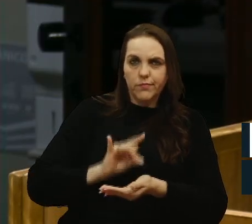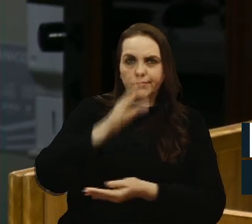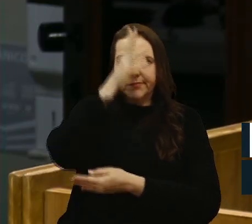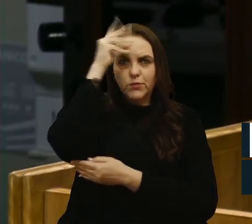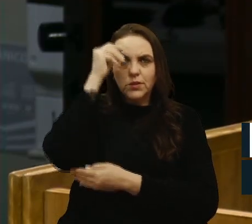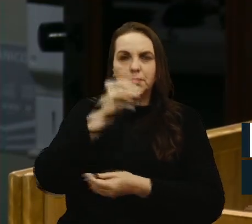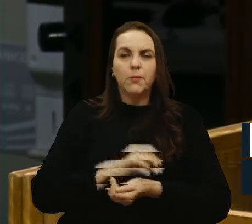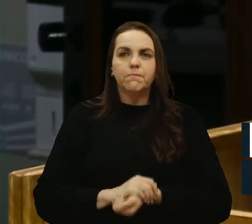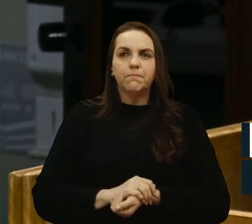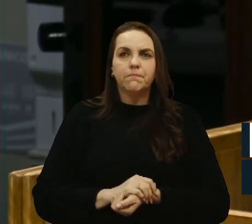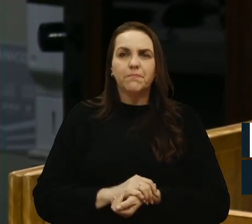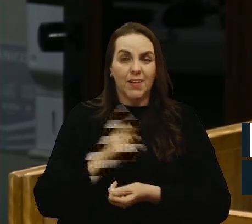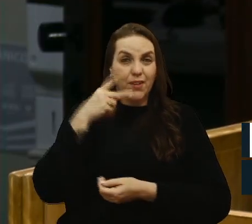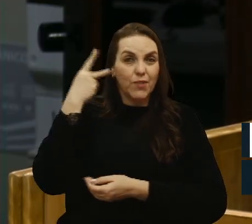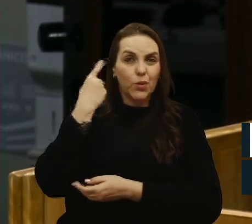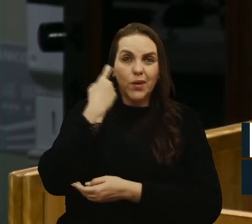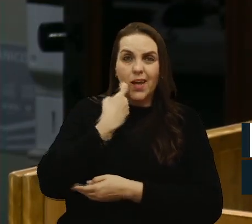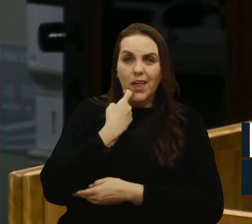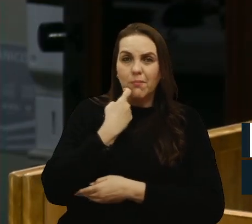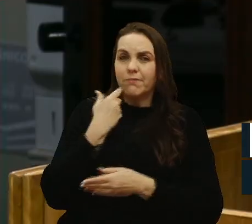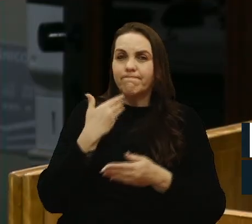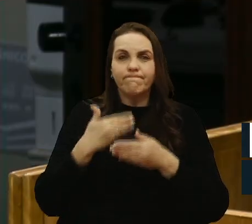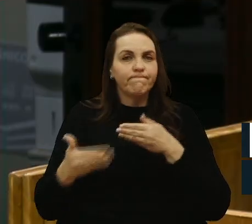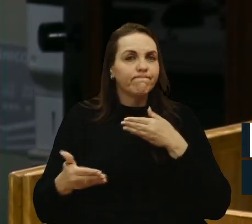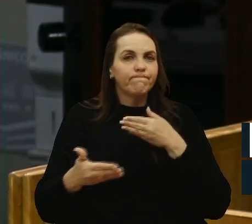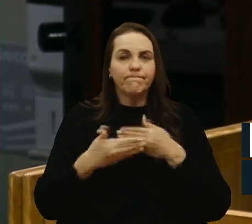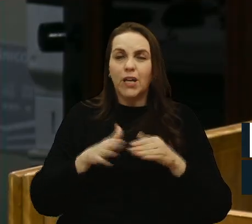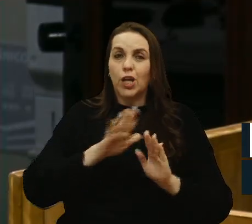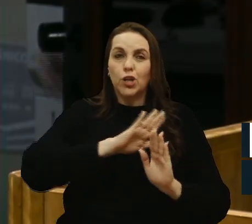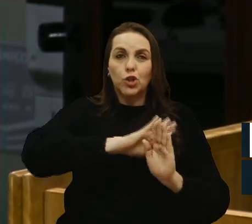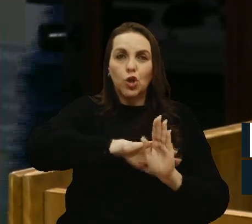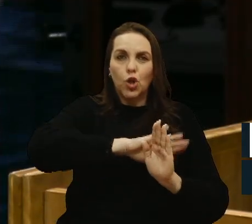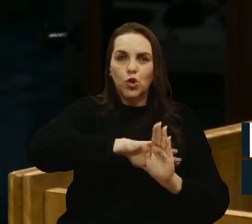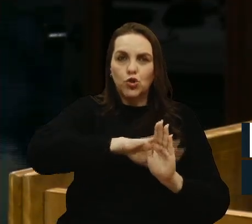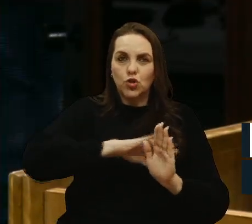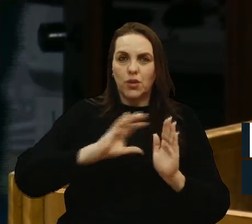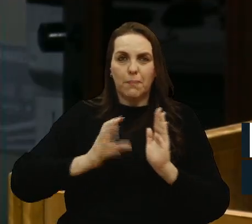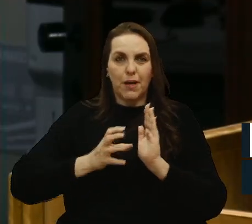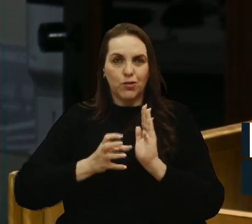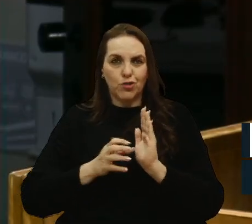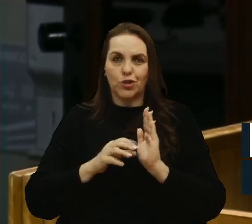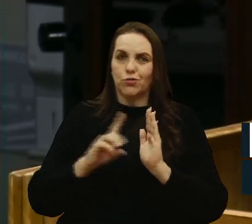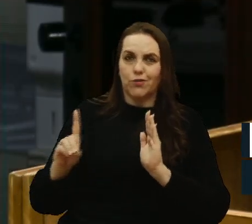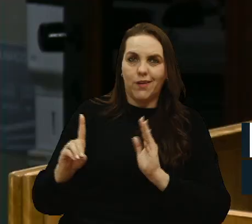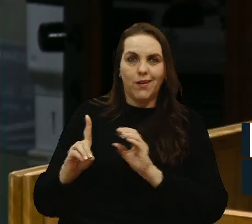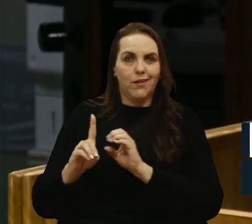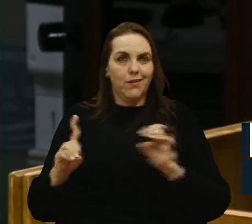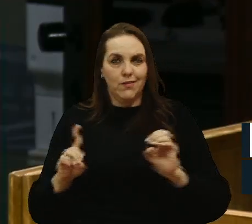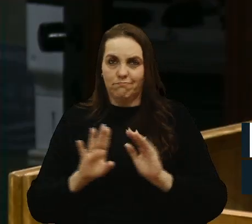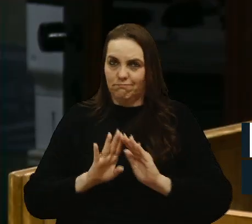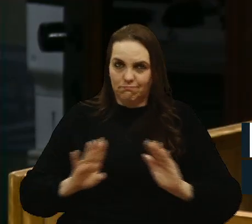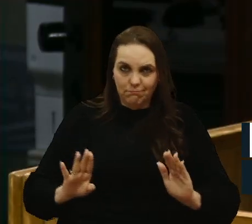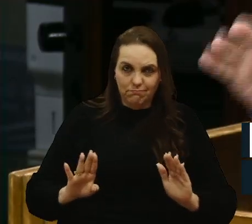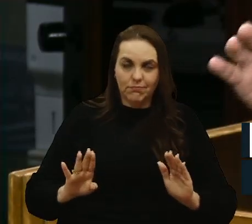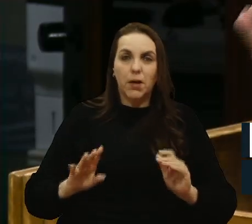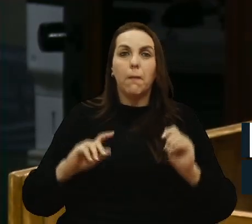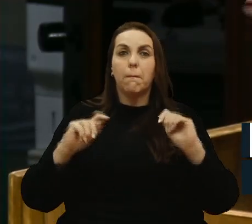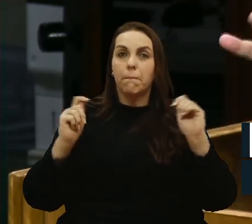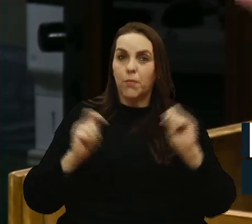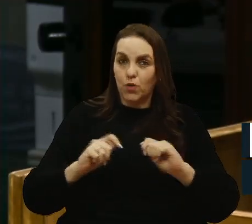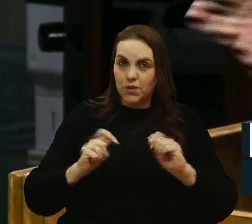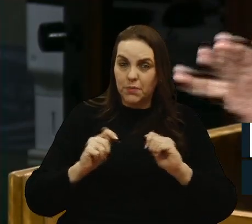Caleb, sinceramente, eu acho que é independente da questão ideológica, e eu acho que, às vezes, podem